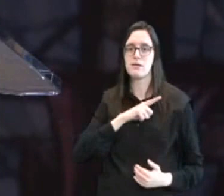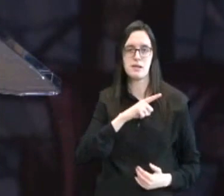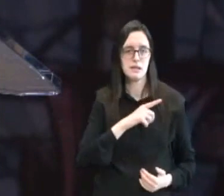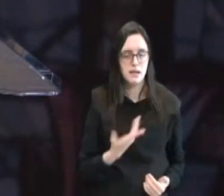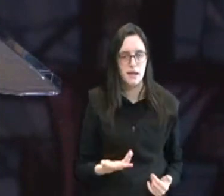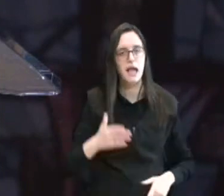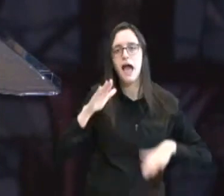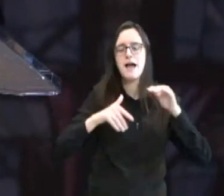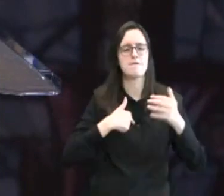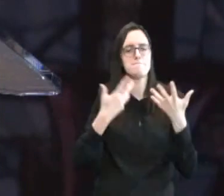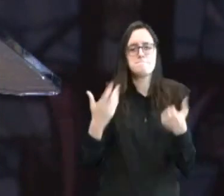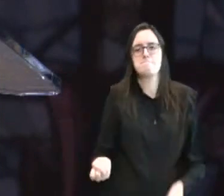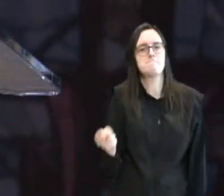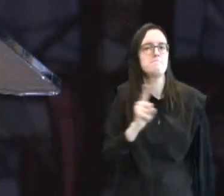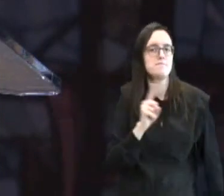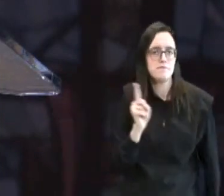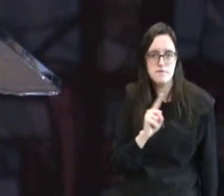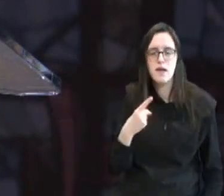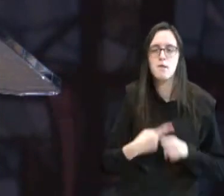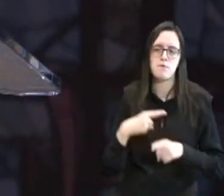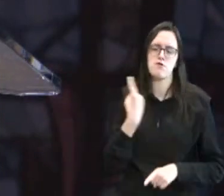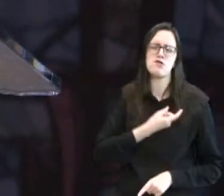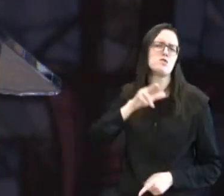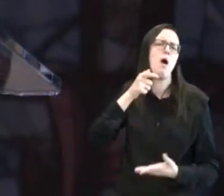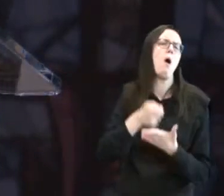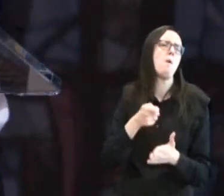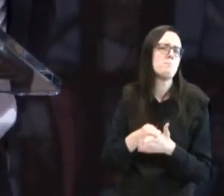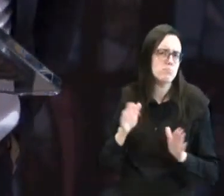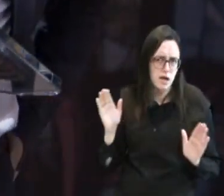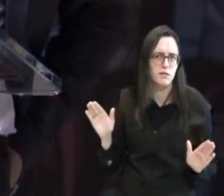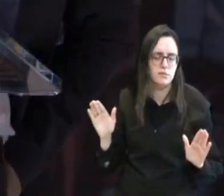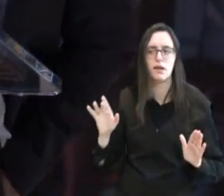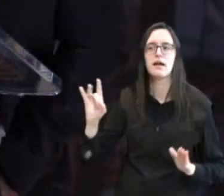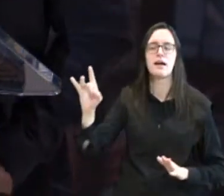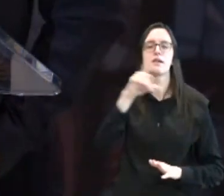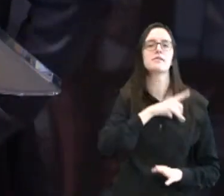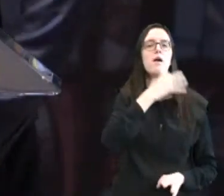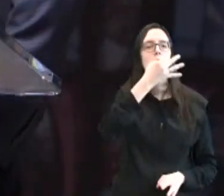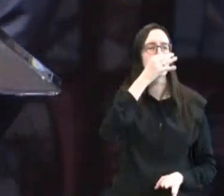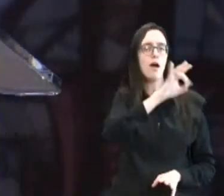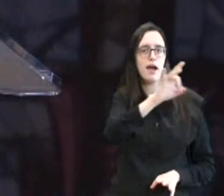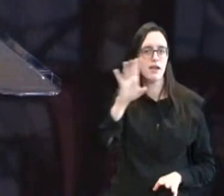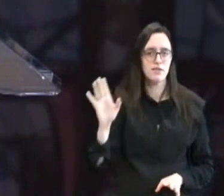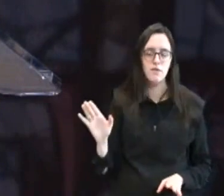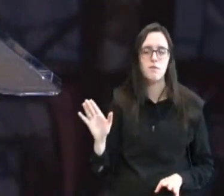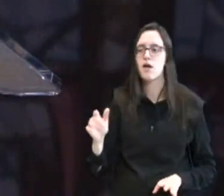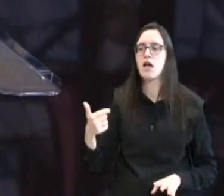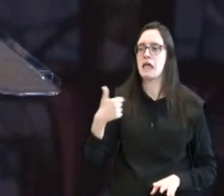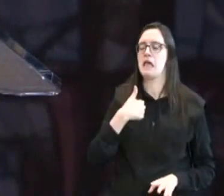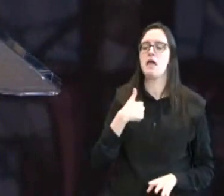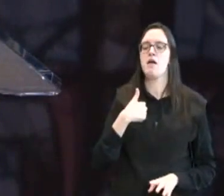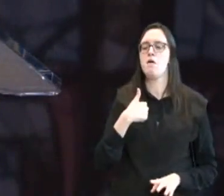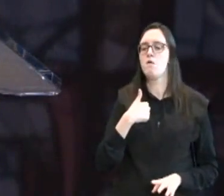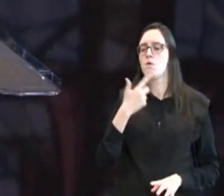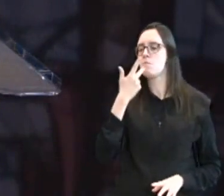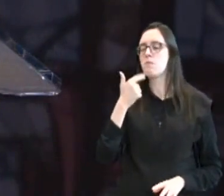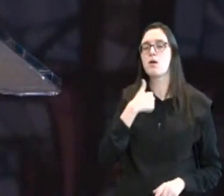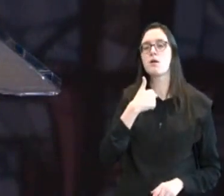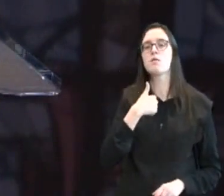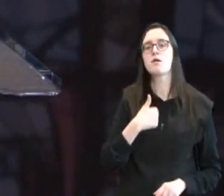mesmo não concordando com tudo, que não somos obrigados a concordar, cada um tem a sua opinião, e eu não posso anular a